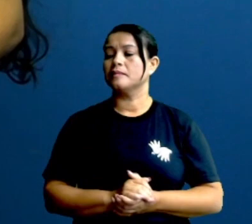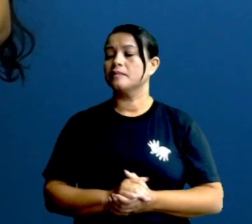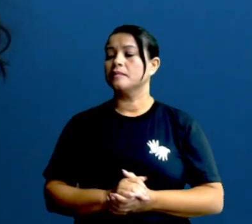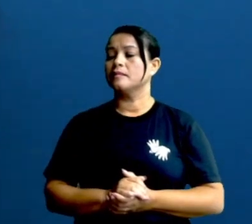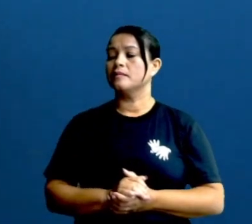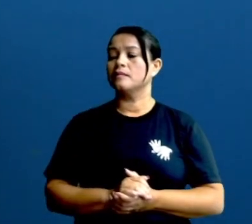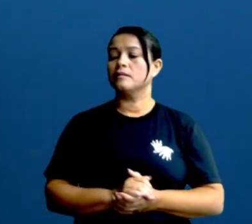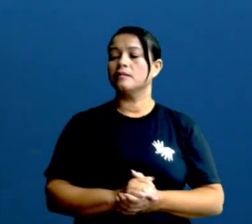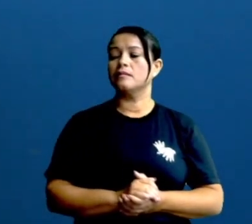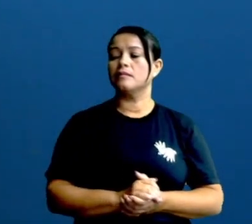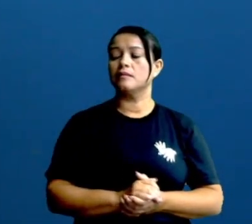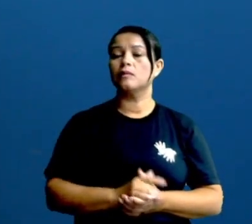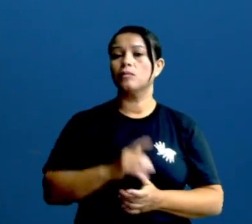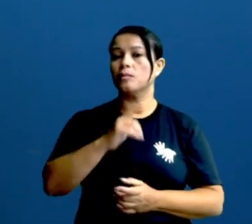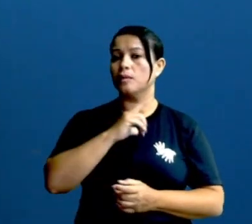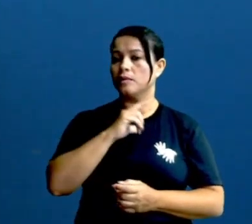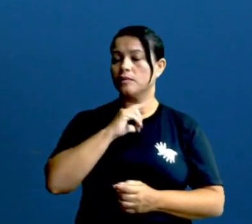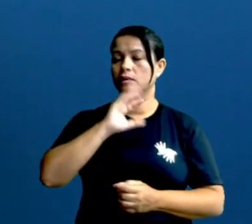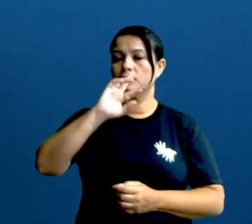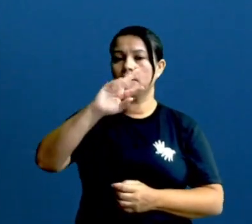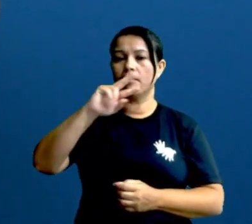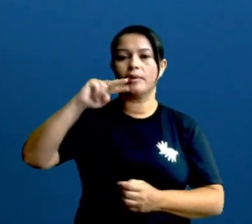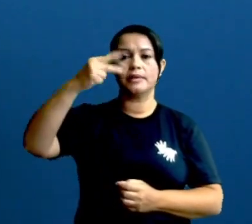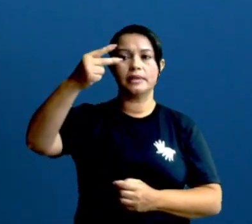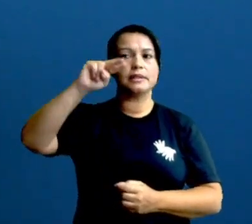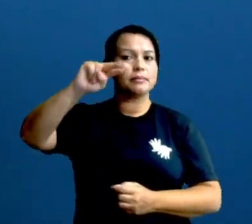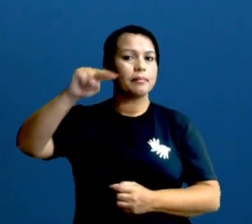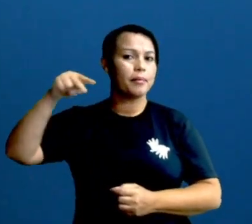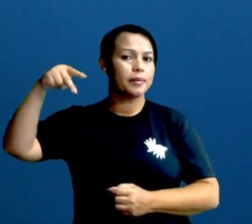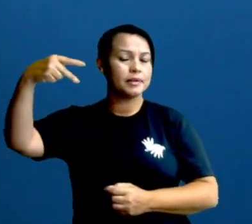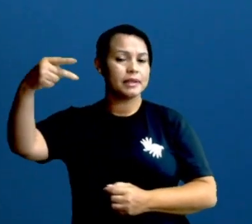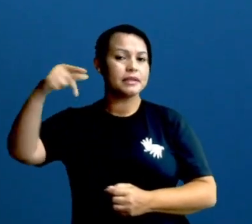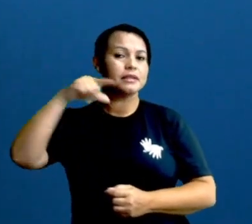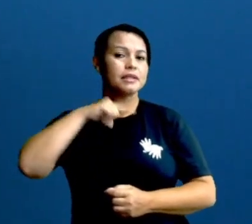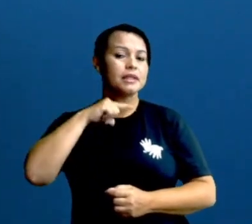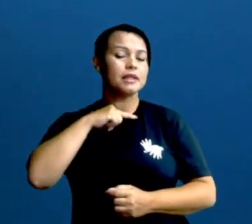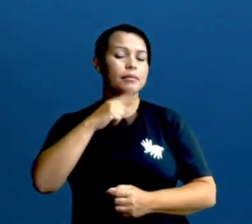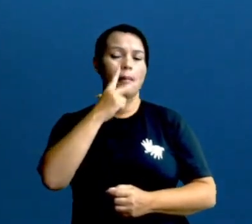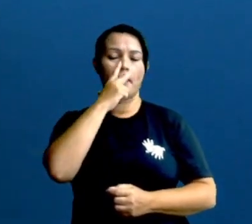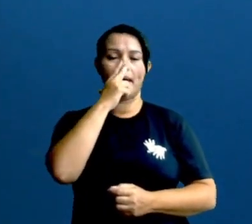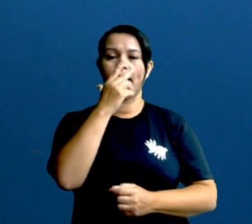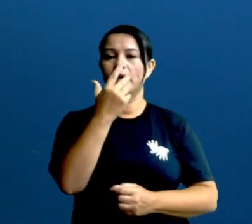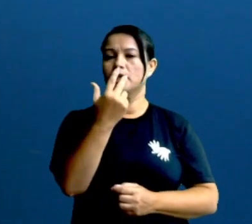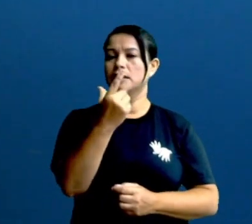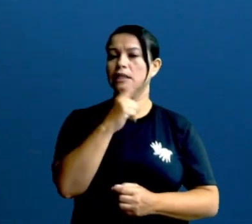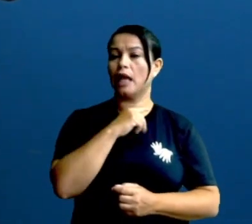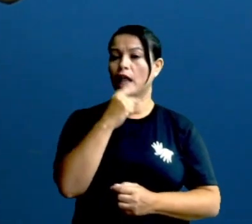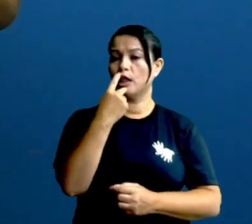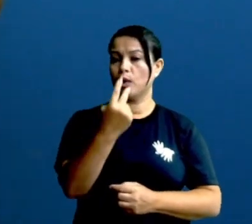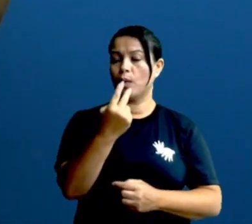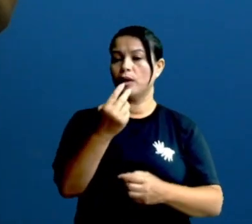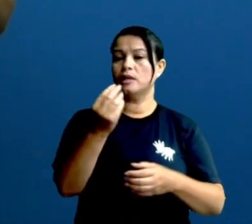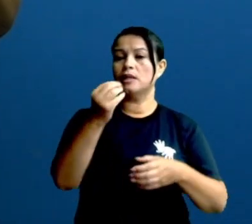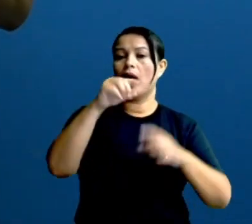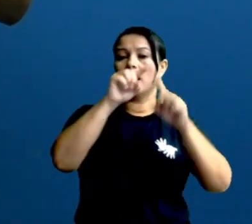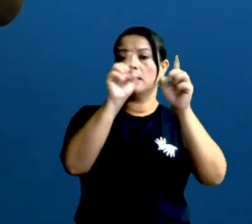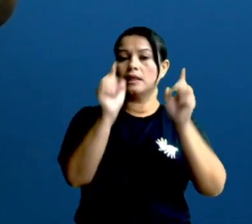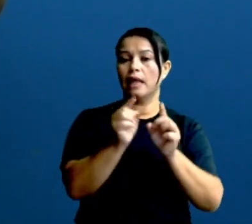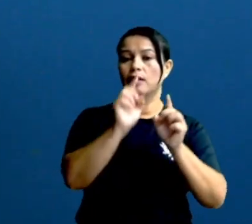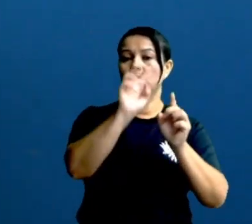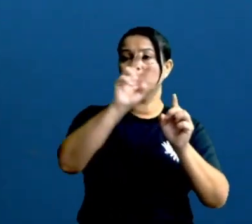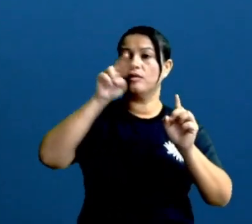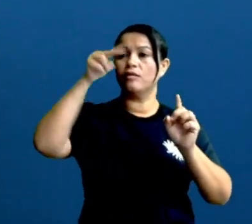E quando nós temos a potência de potência, ou seja, nós temos como se fosse dois expoentes, um dentro e um fora. Então, o que é que a gente